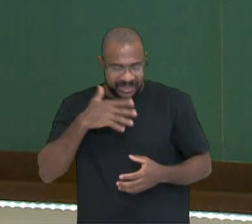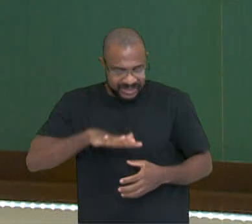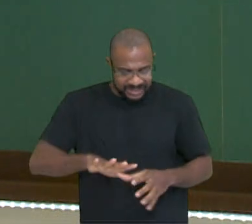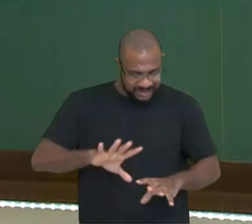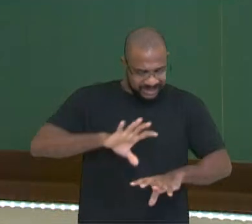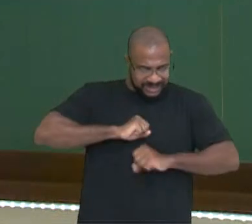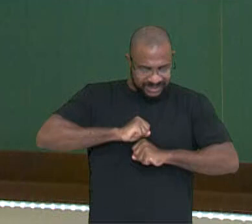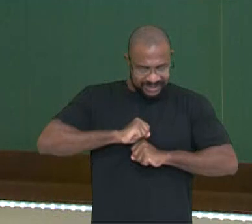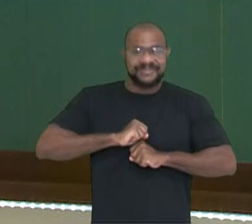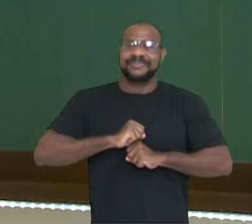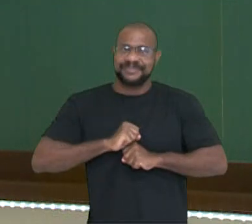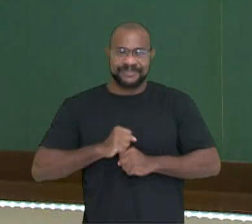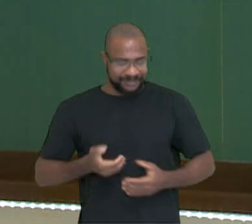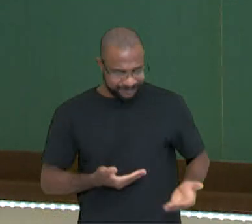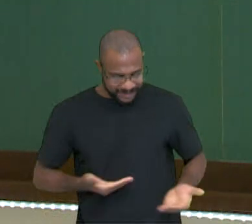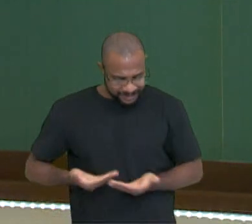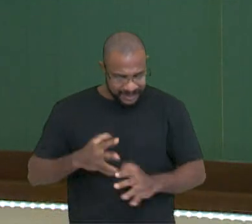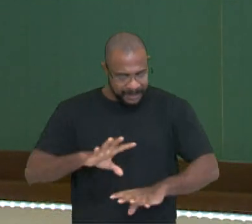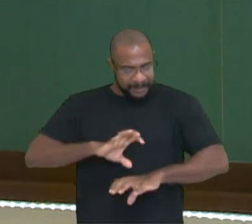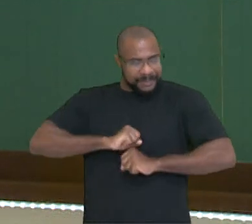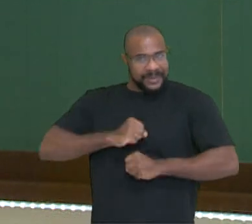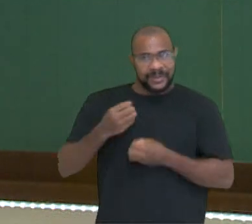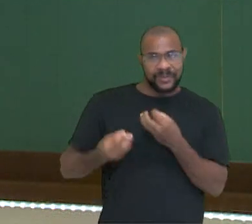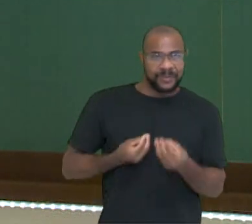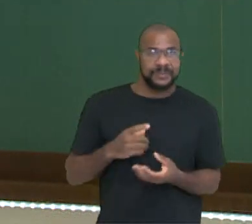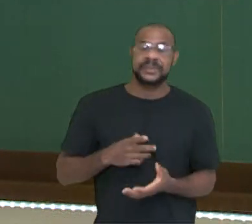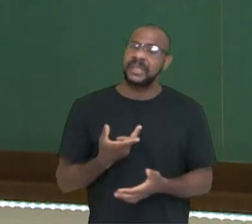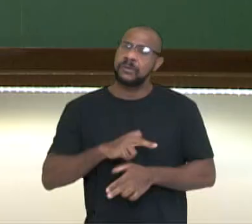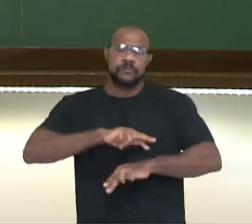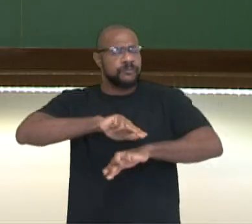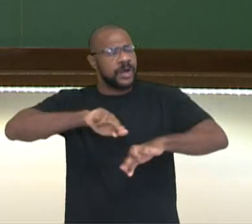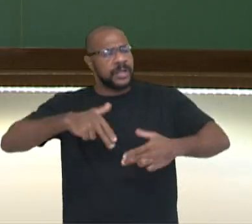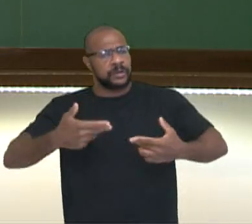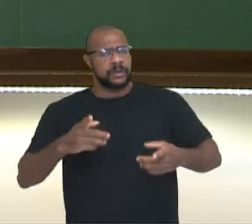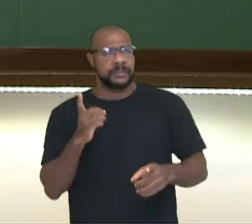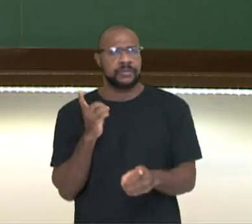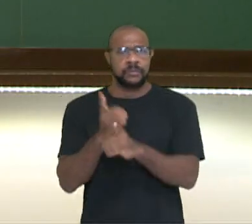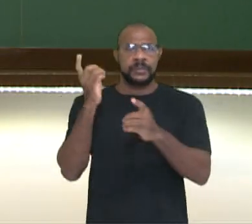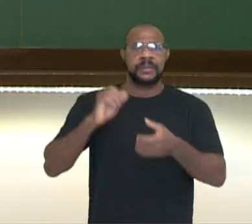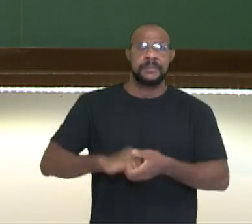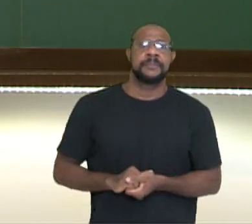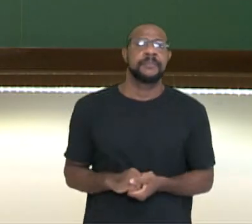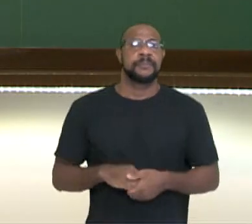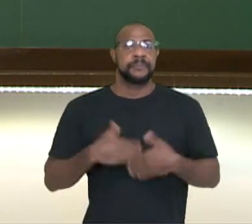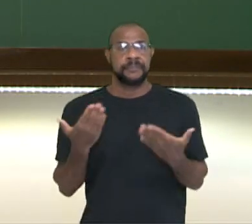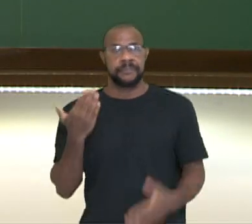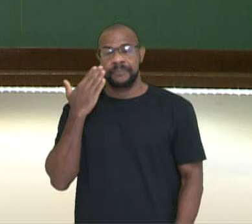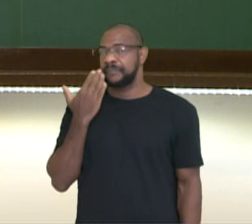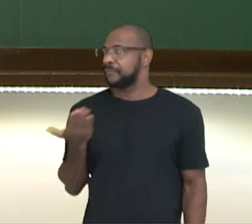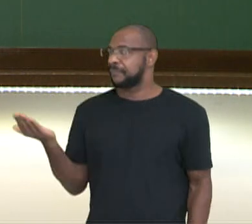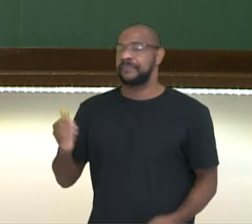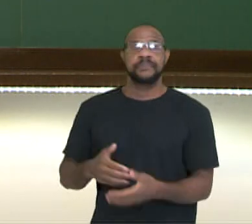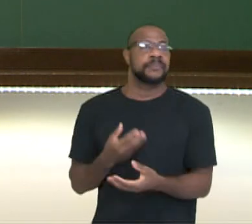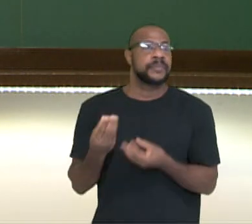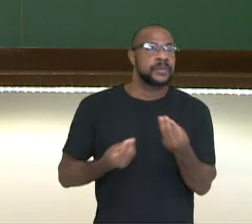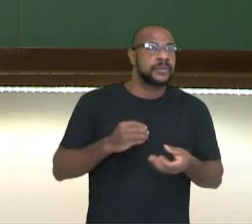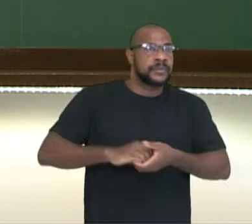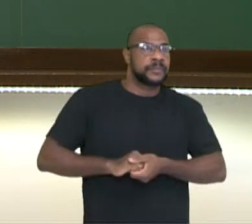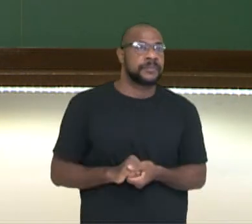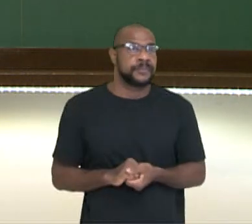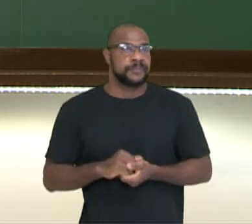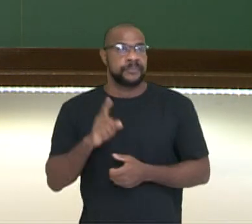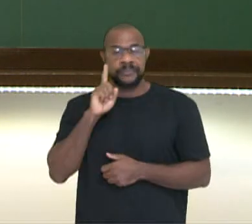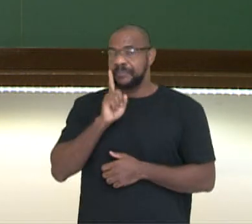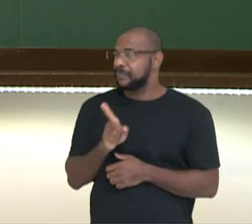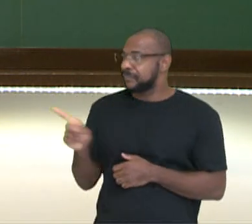desenvolvem microcefalia? Então tem muita coisa para ser descoberta ainda. Então, na aula de hoje, a gente vai falar sobre a síndrome congênita do Zika vírus,